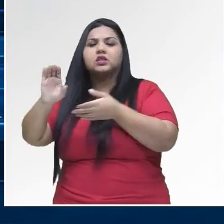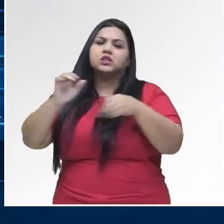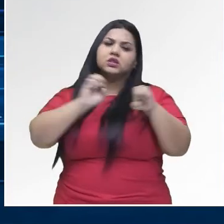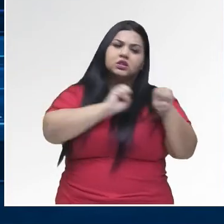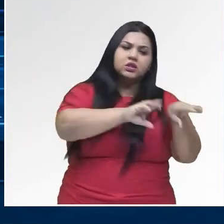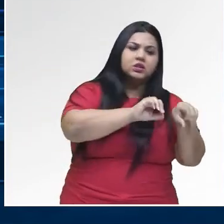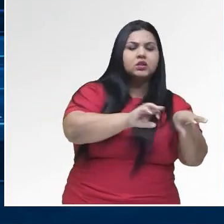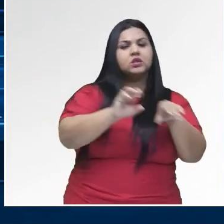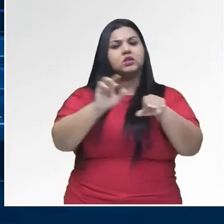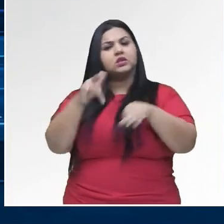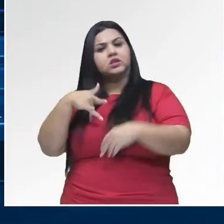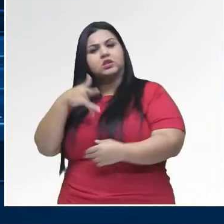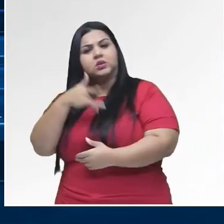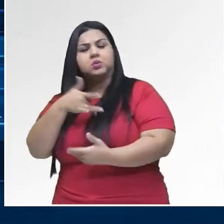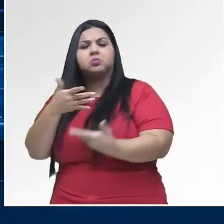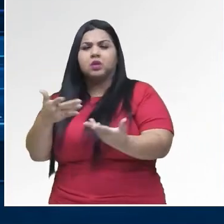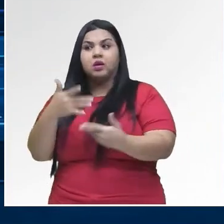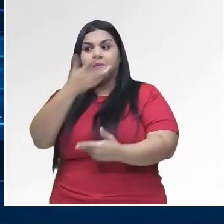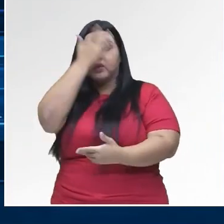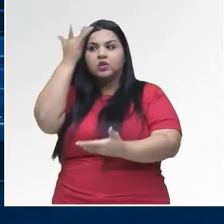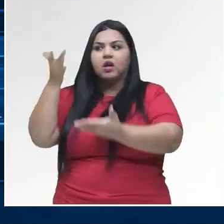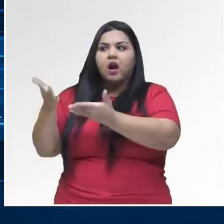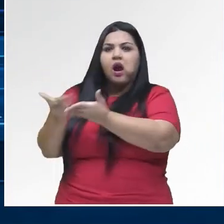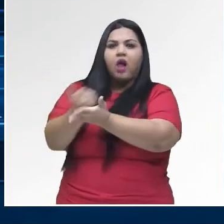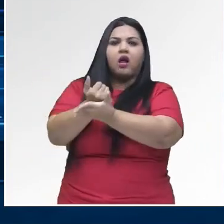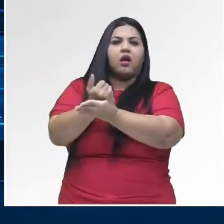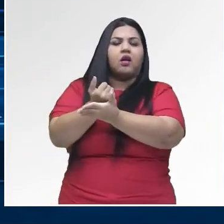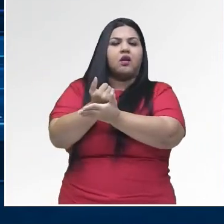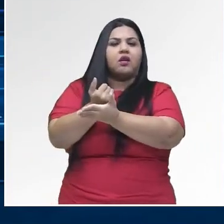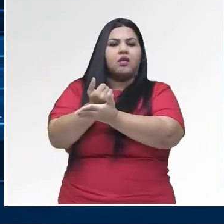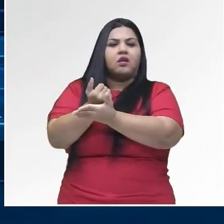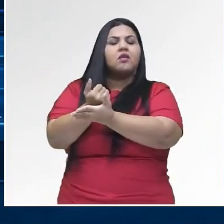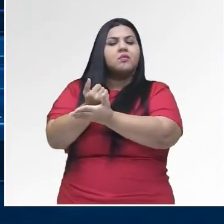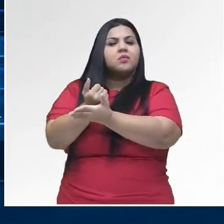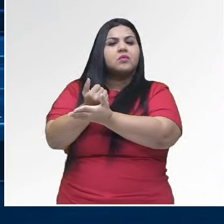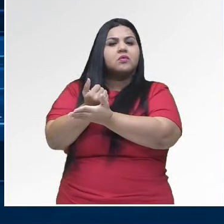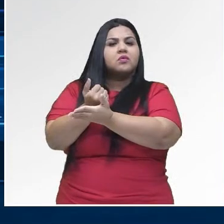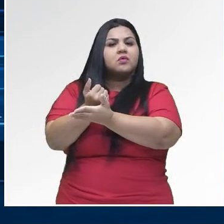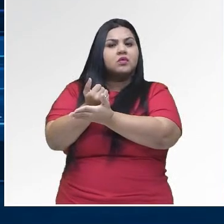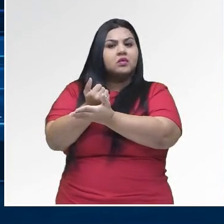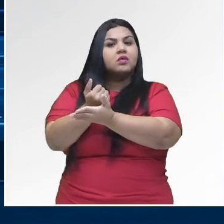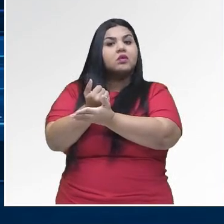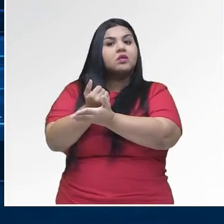alguém rouba esse dinheiro, né? Ele está